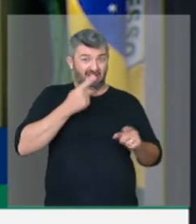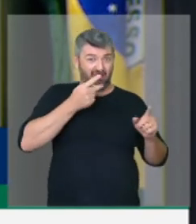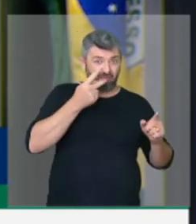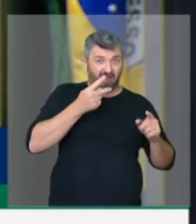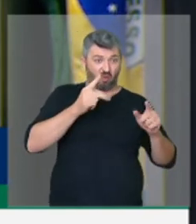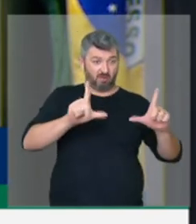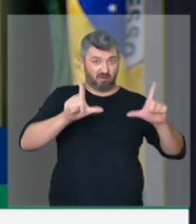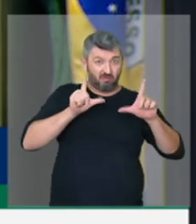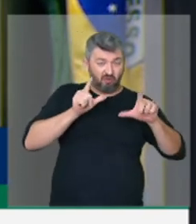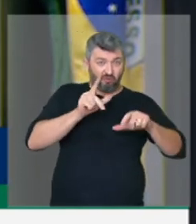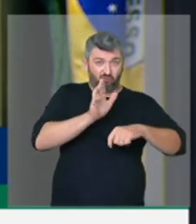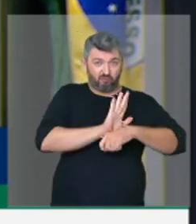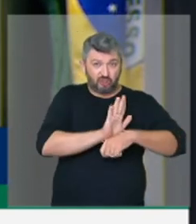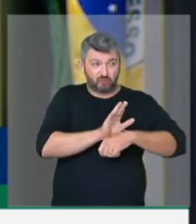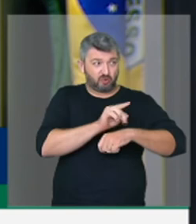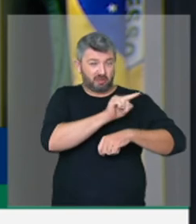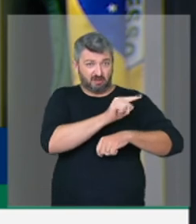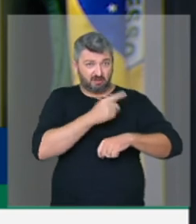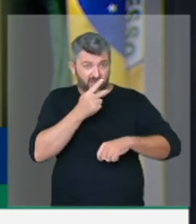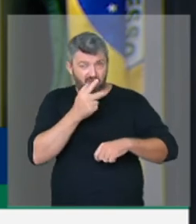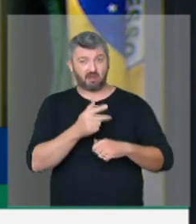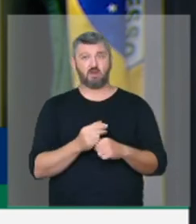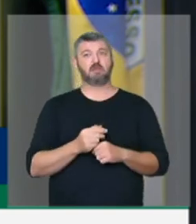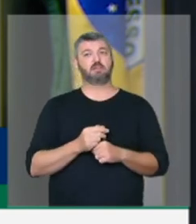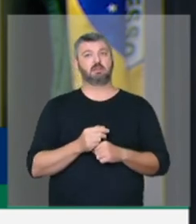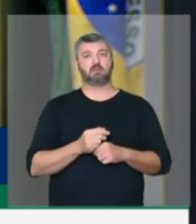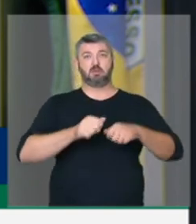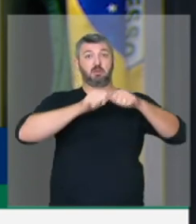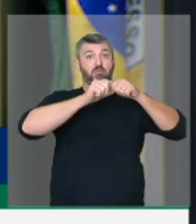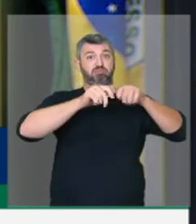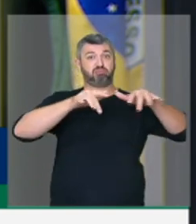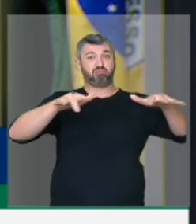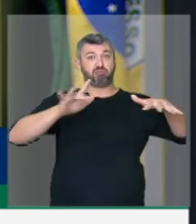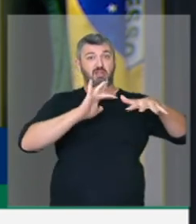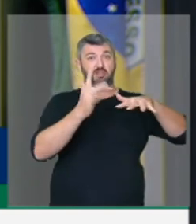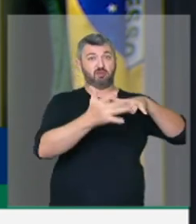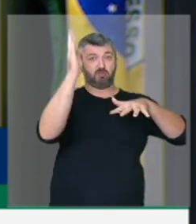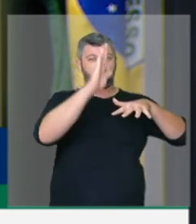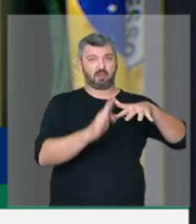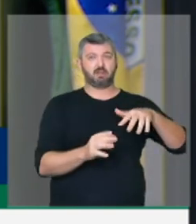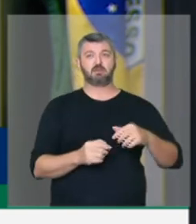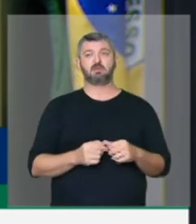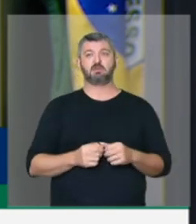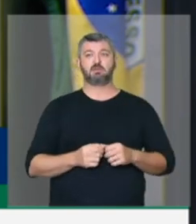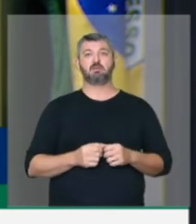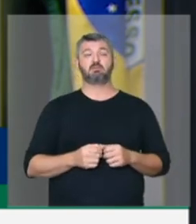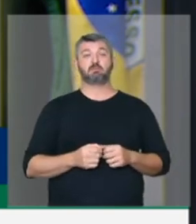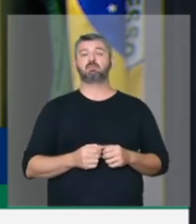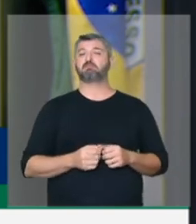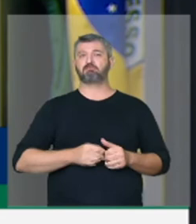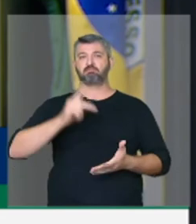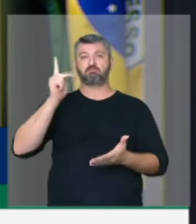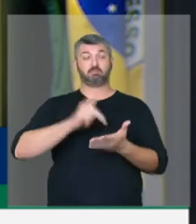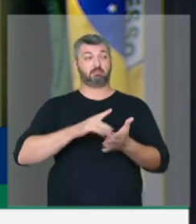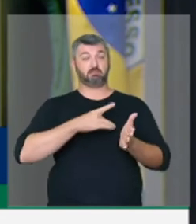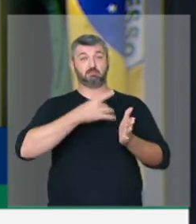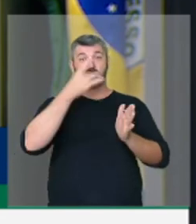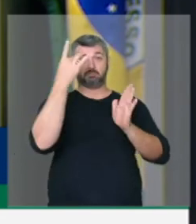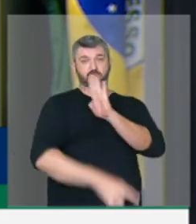vídeos que amplamente circularam merece o nosso mais profundo